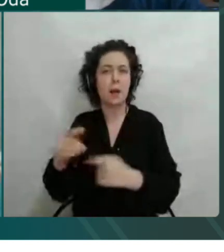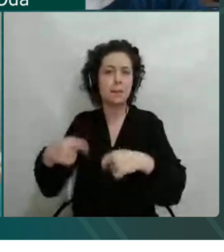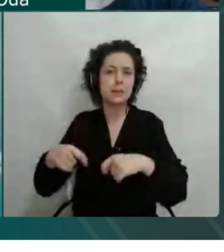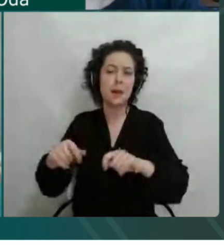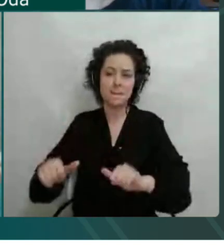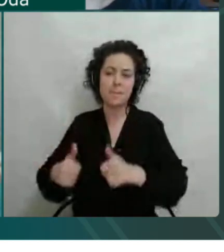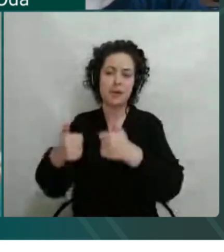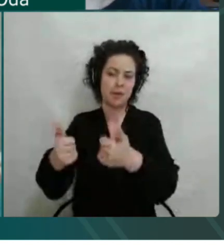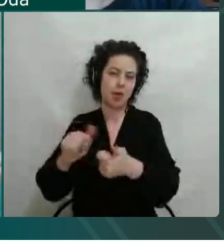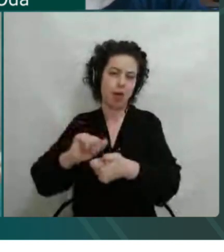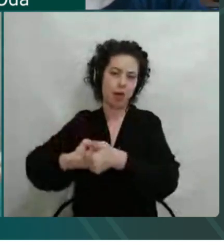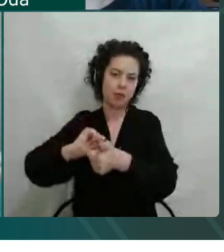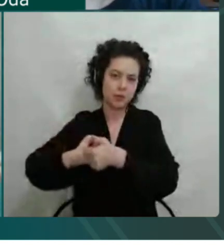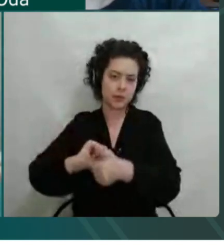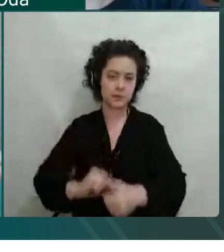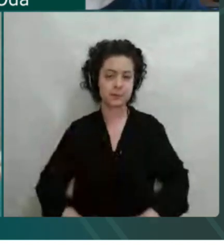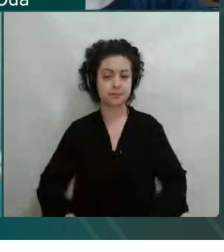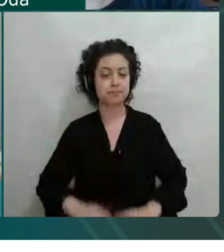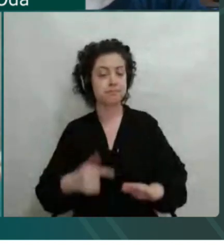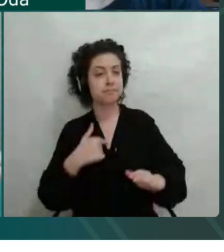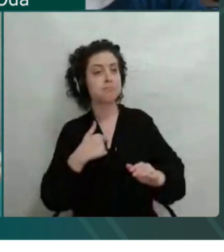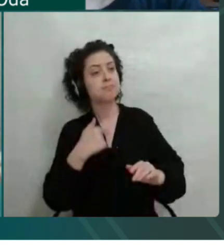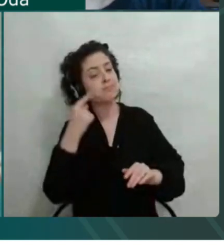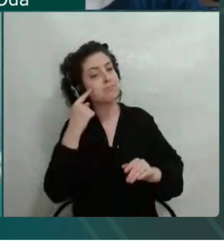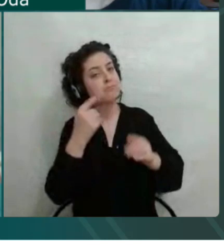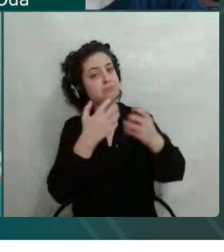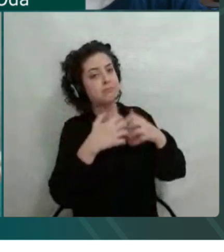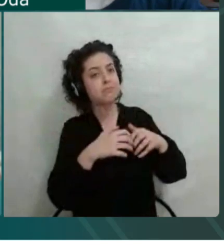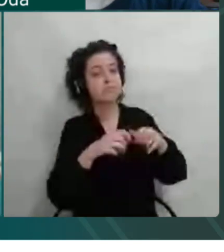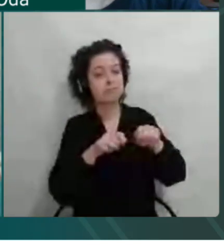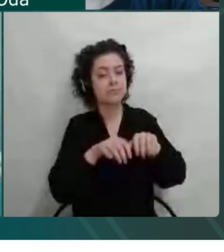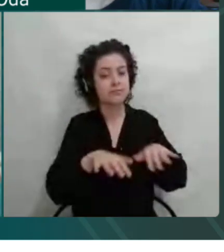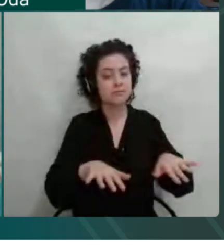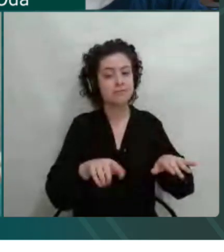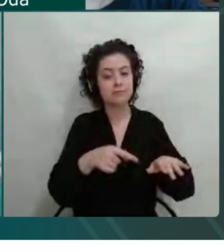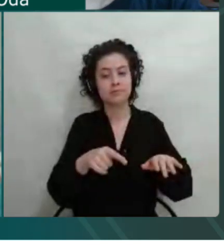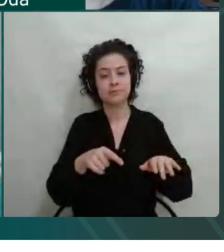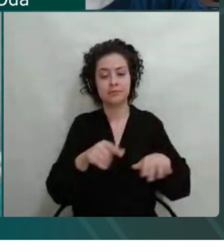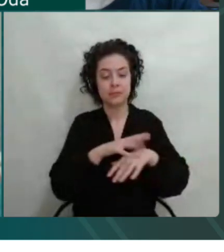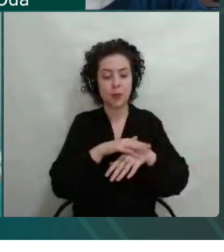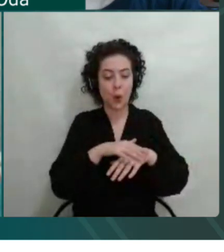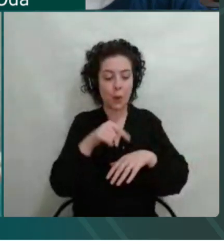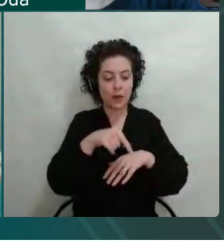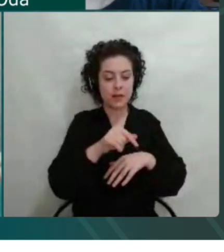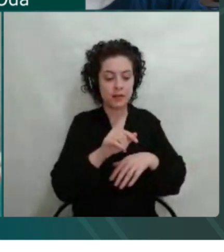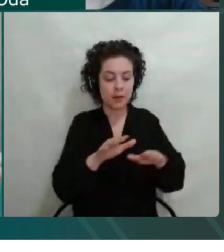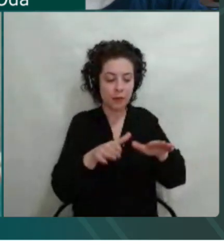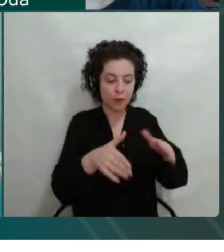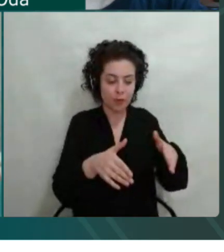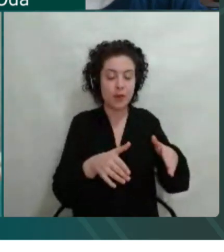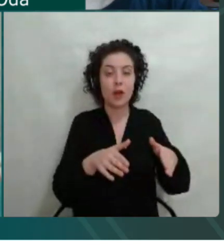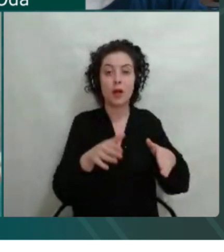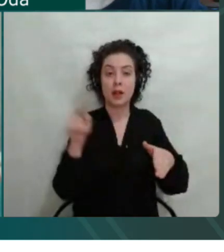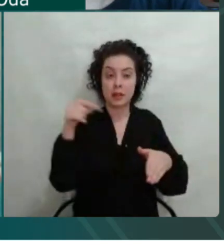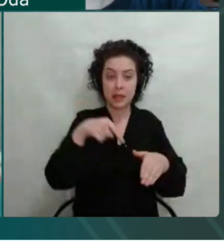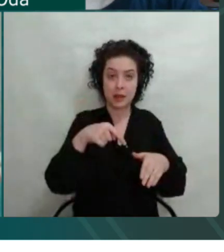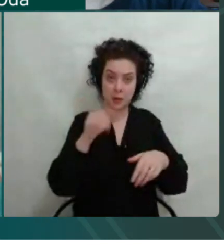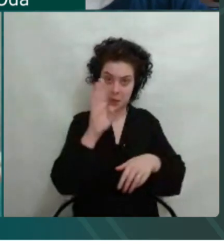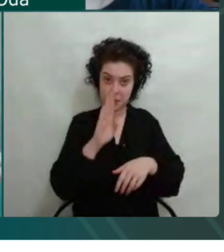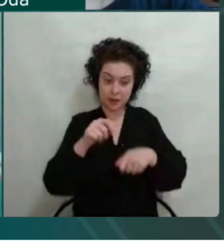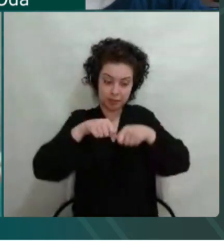que a epidemia e depois pandemia chegou ao Brasil, né, e